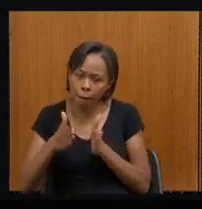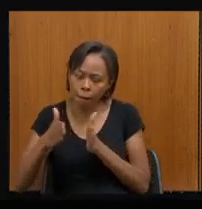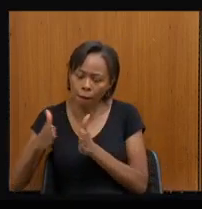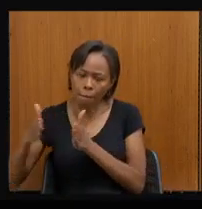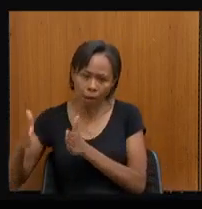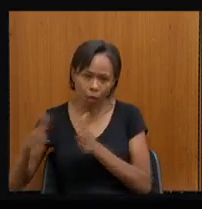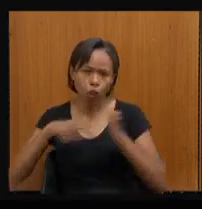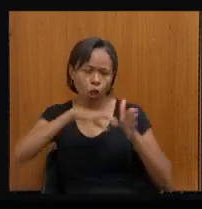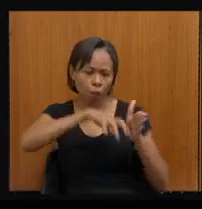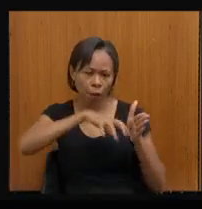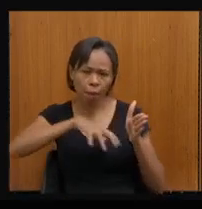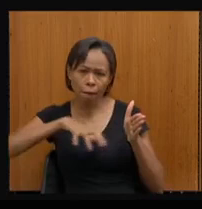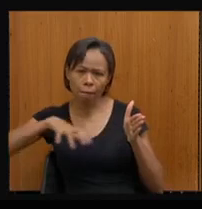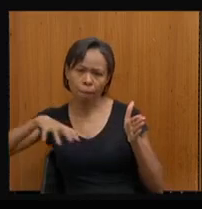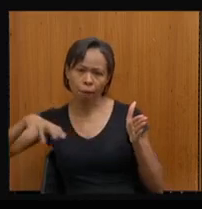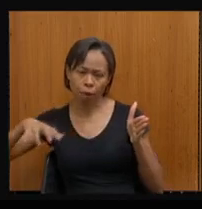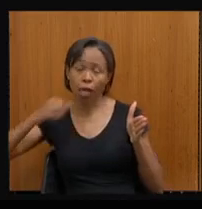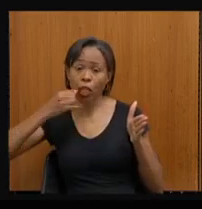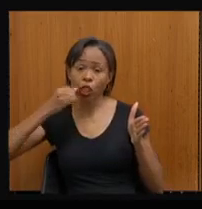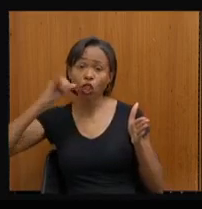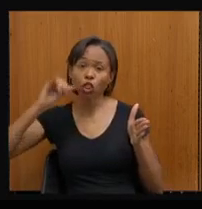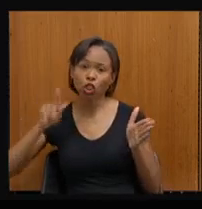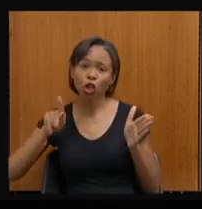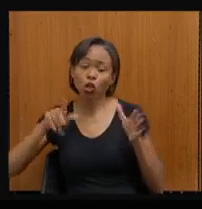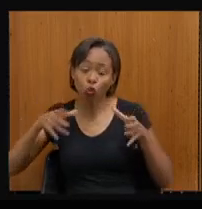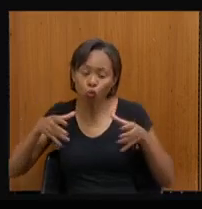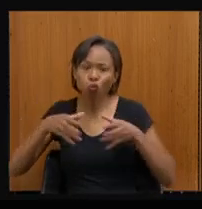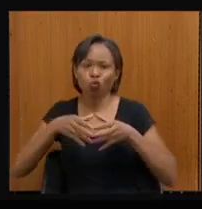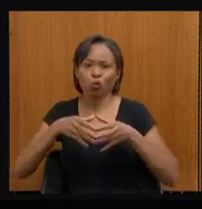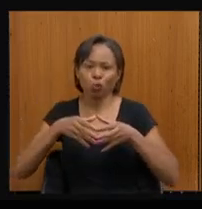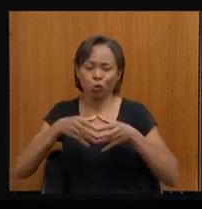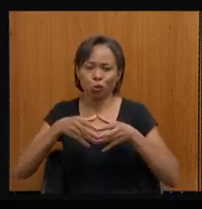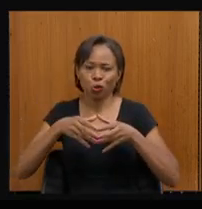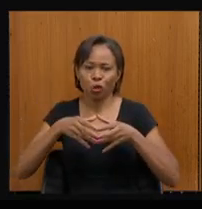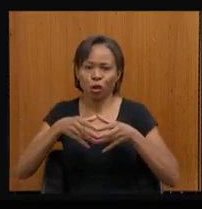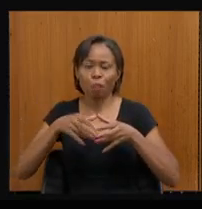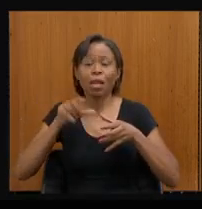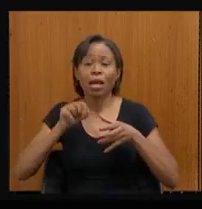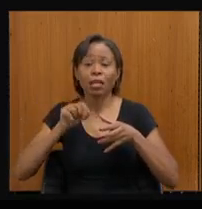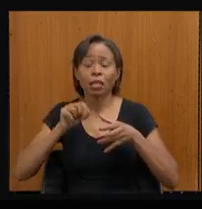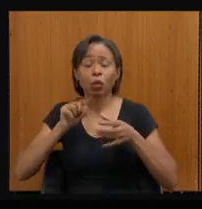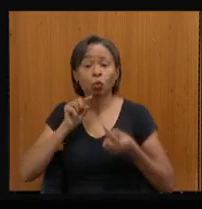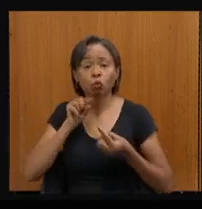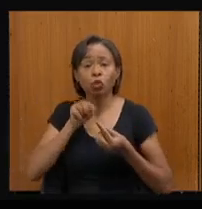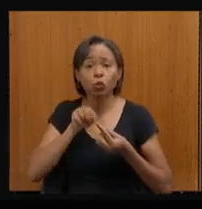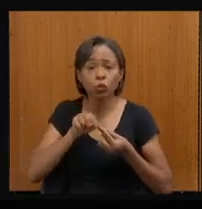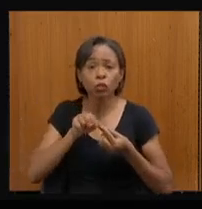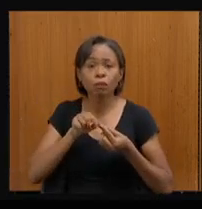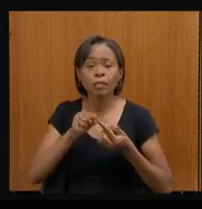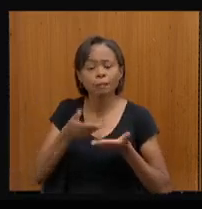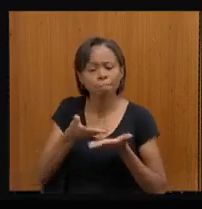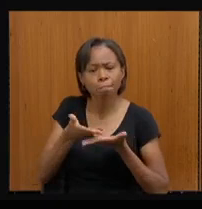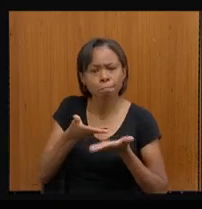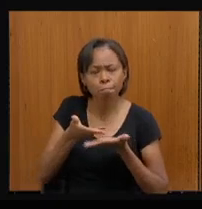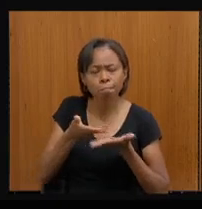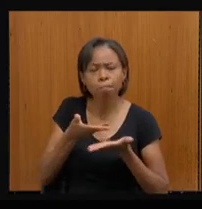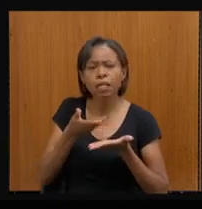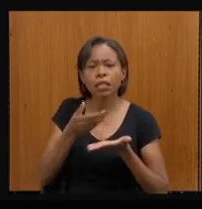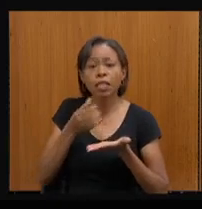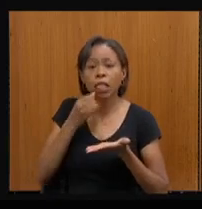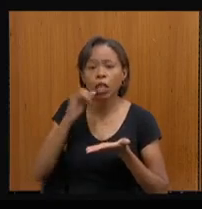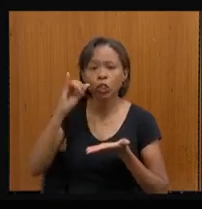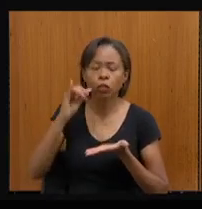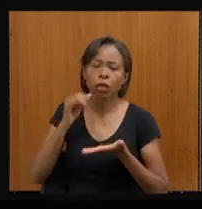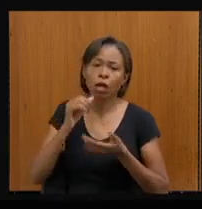energia no grupo para tratar de energia renovável e nós fazemos isso através do